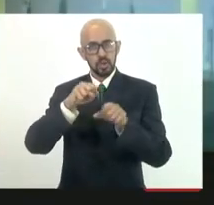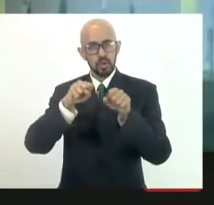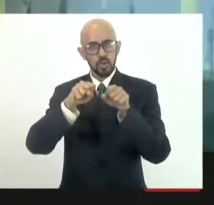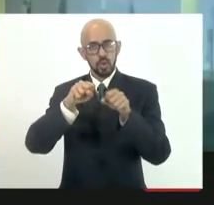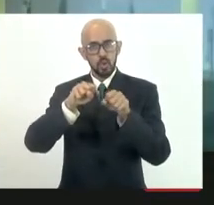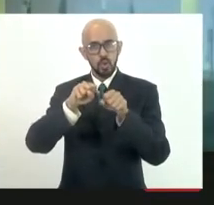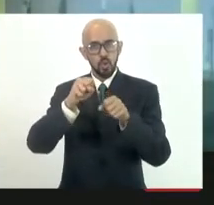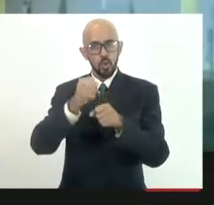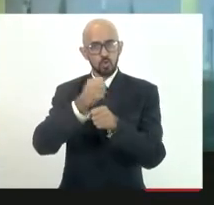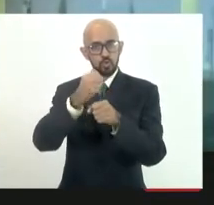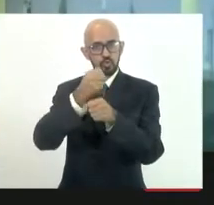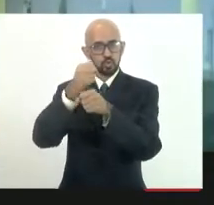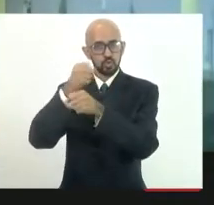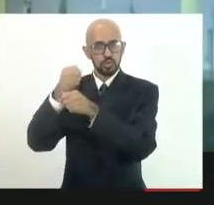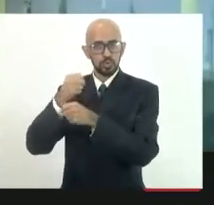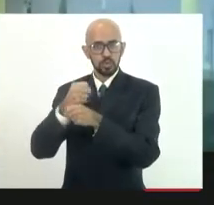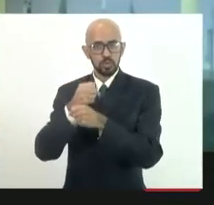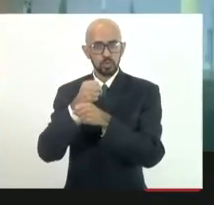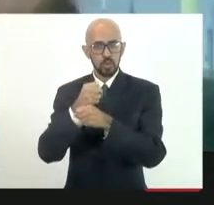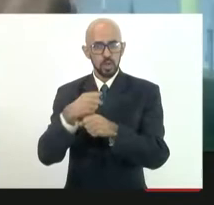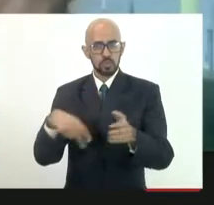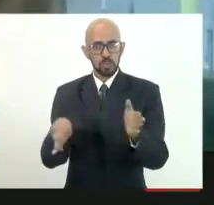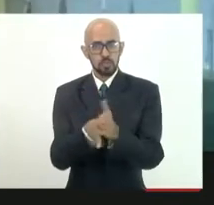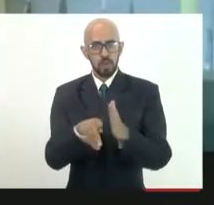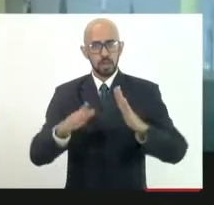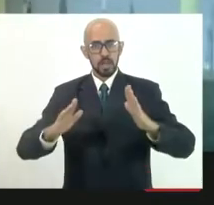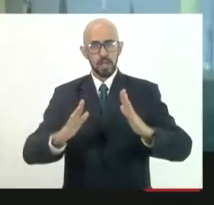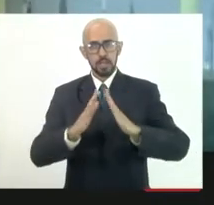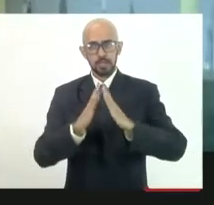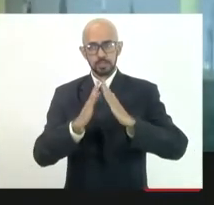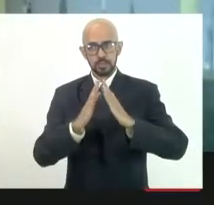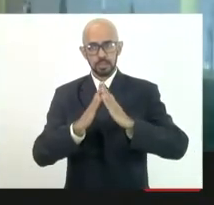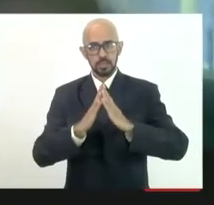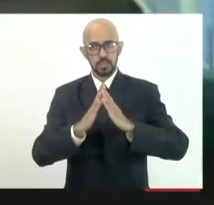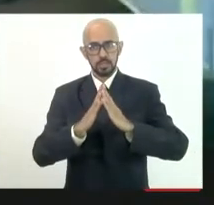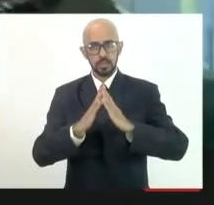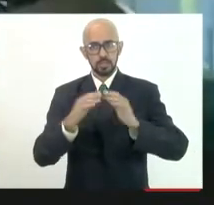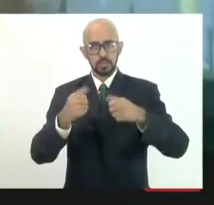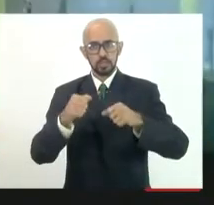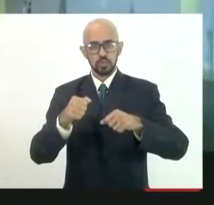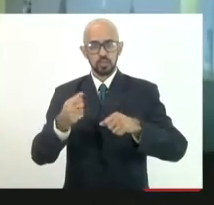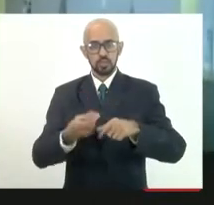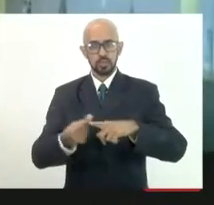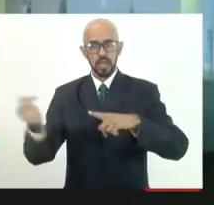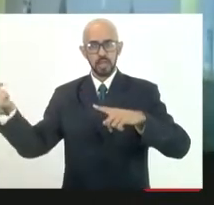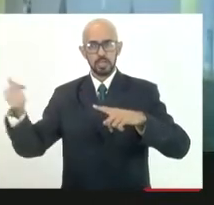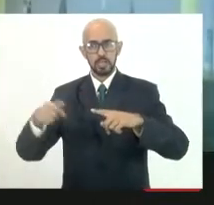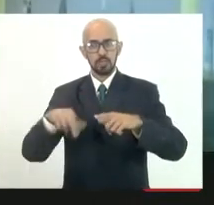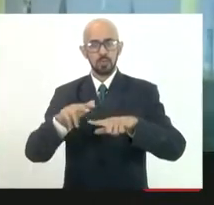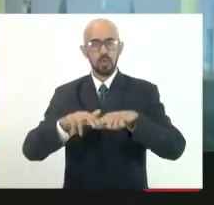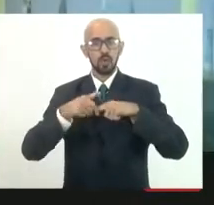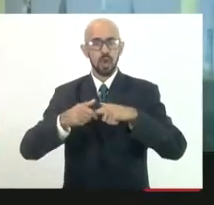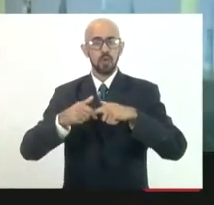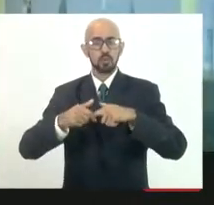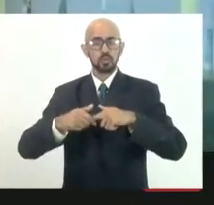casa, teve que sair de lá por causa dos soldados de Jesus.